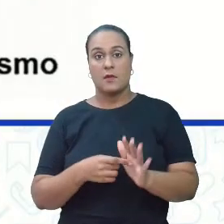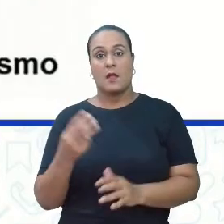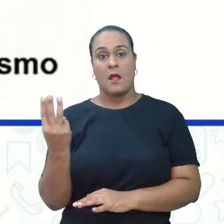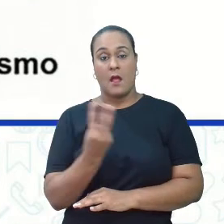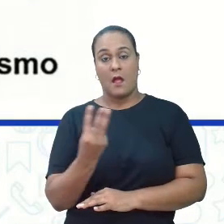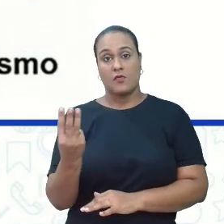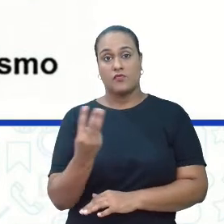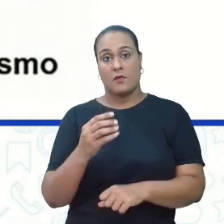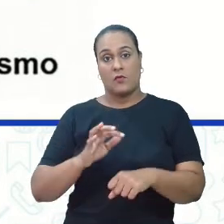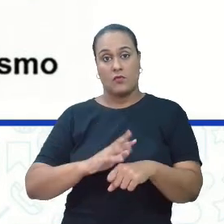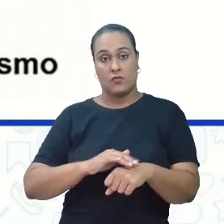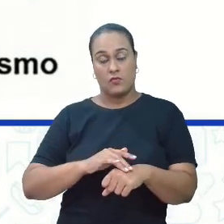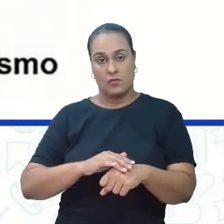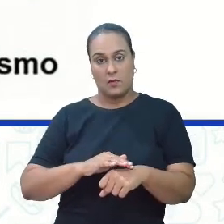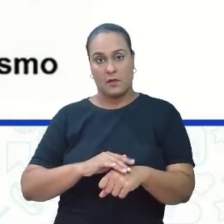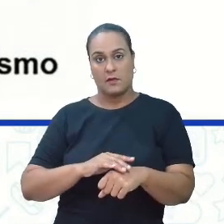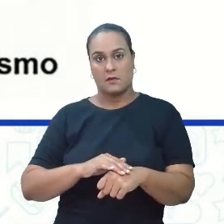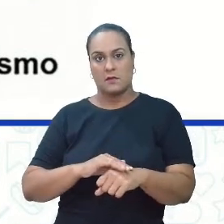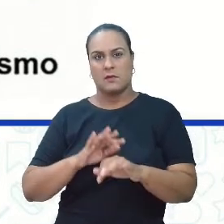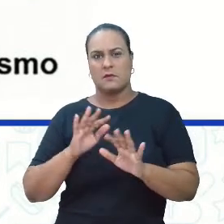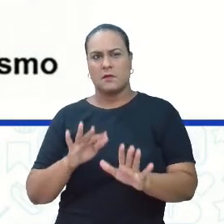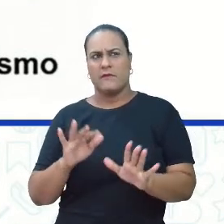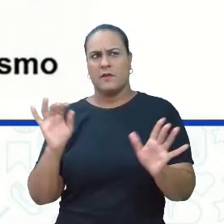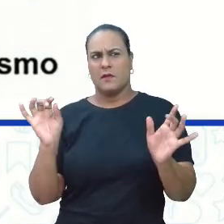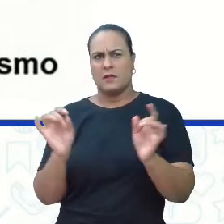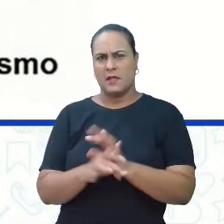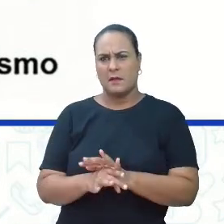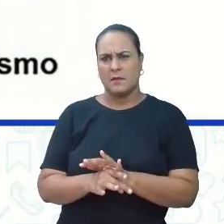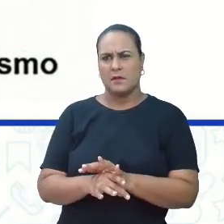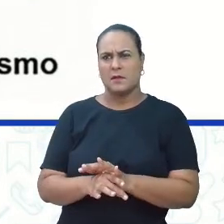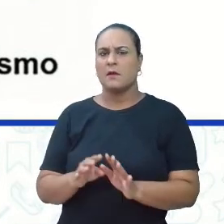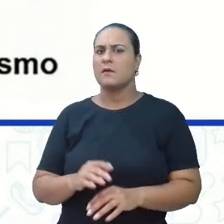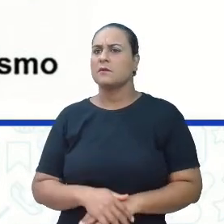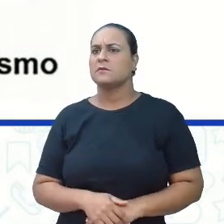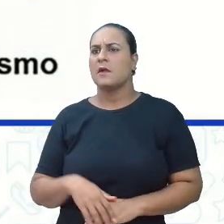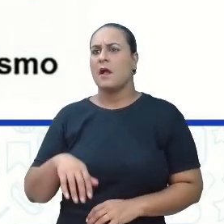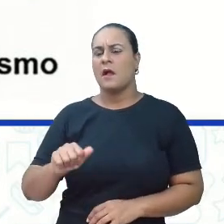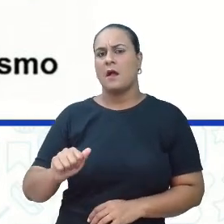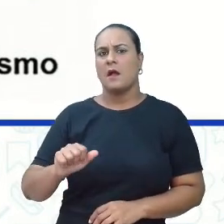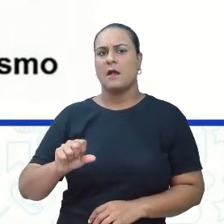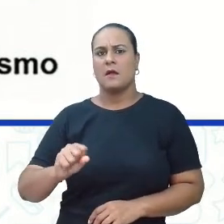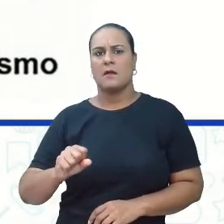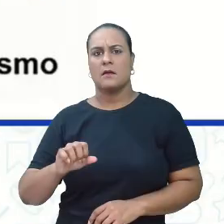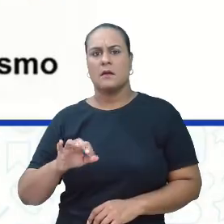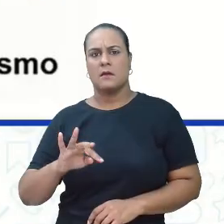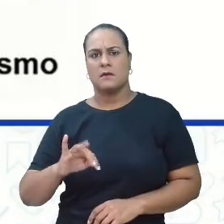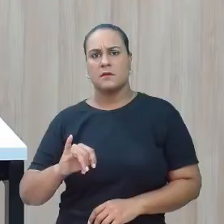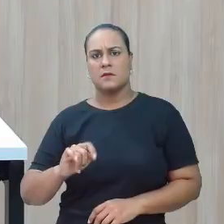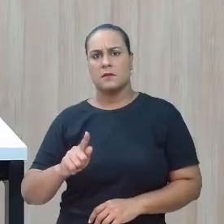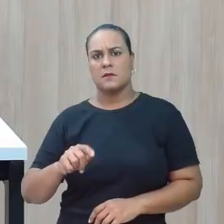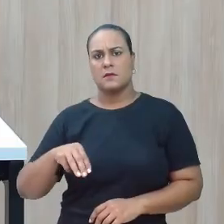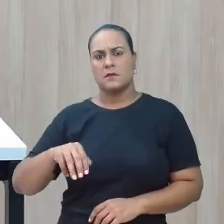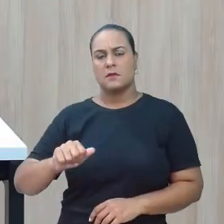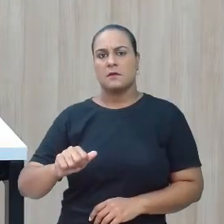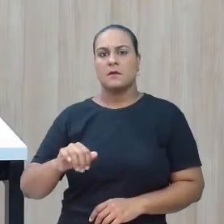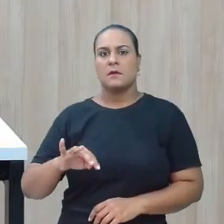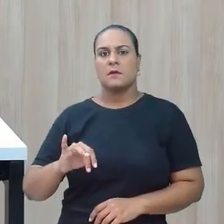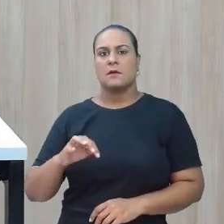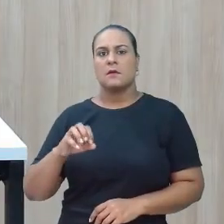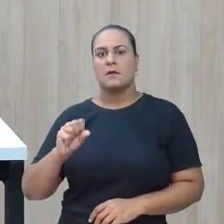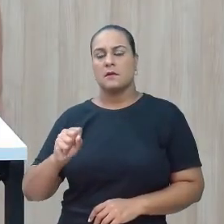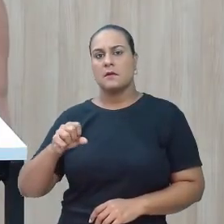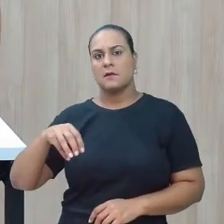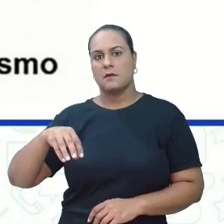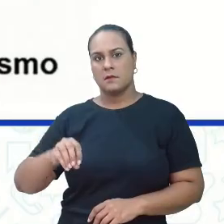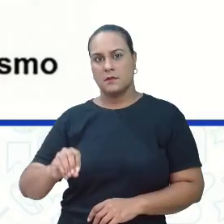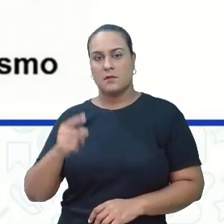hipermetropia e astigmatismo. Eu estava terminando estigmatismo, e estigmatismo a gente viu o seguinte, que seria a questão aí da